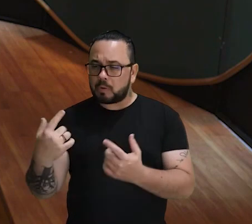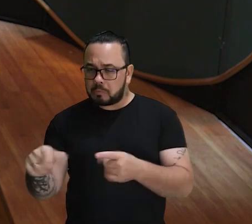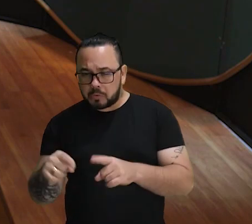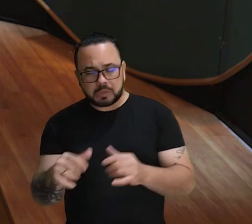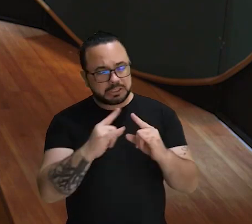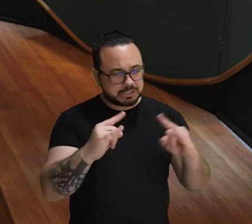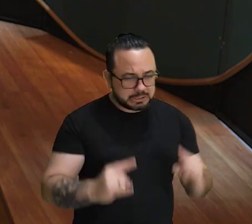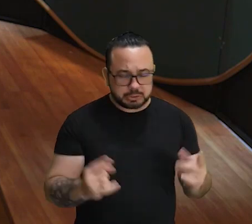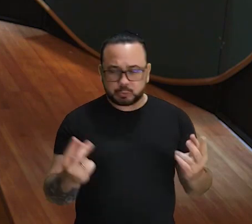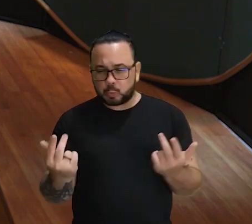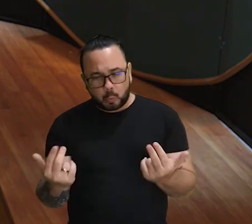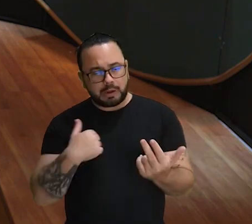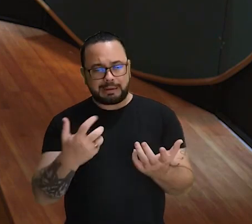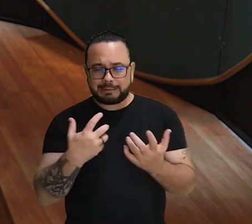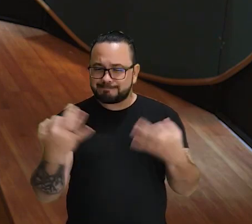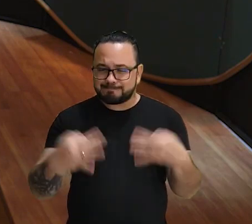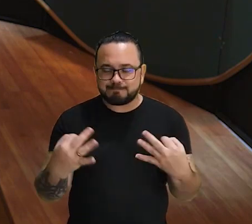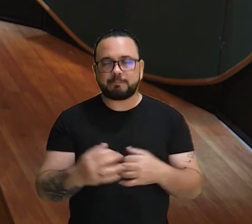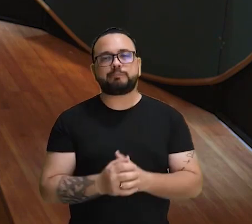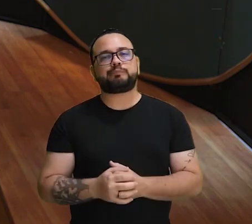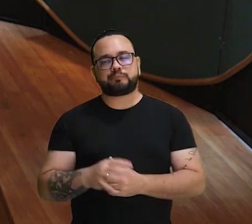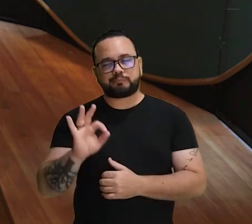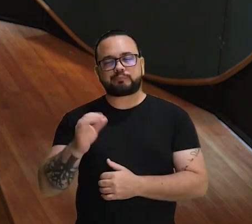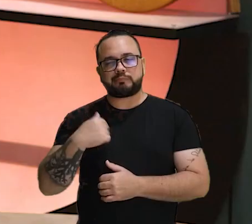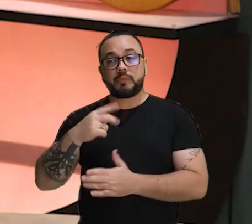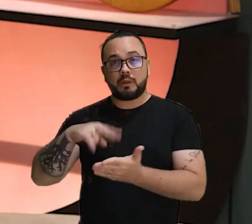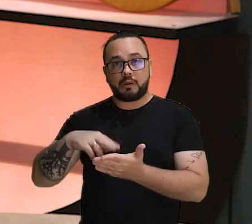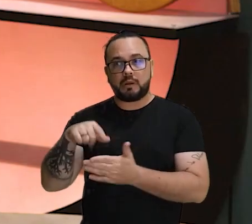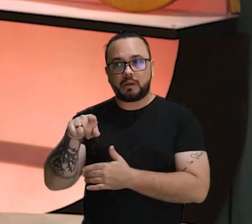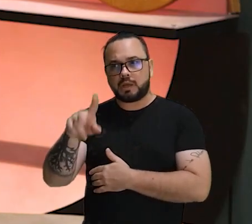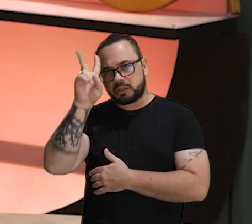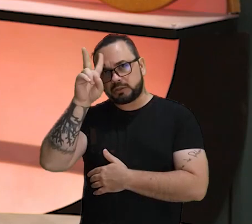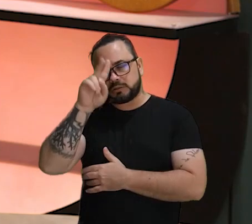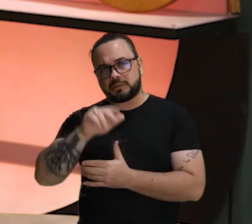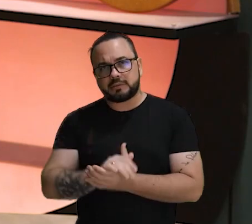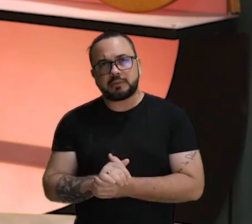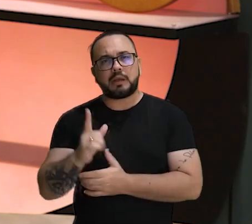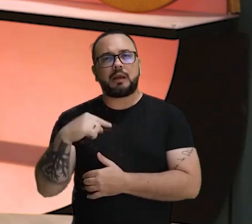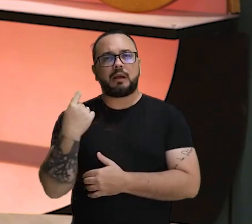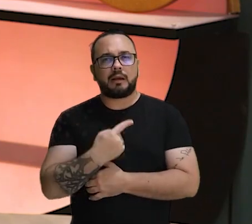coisa super perfeccionista, exigente comigo mesmo. Nossa, uma vez eu tava lendo sobre isso, assim, a gente é muito